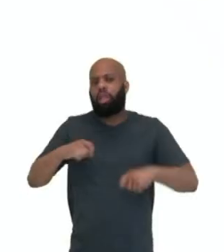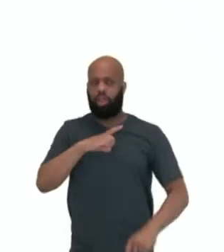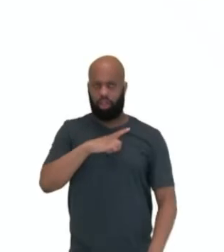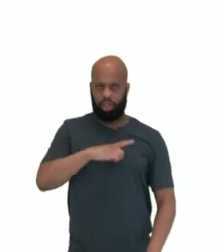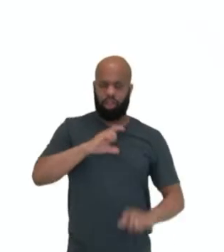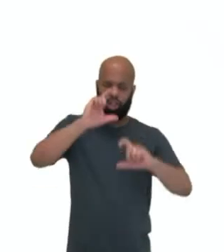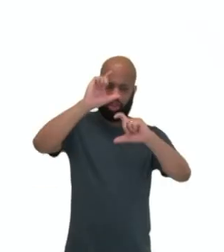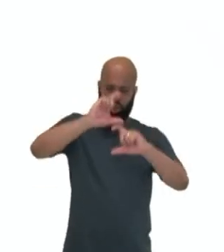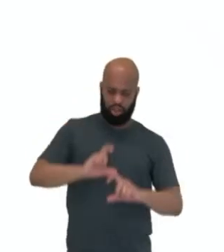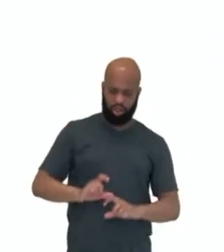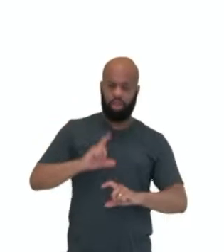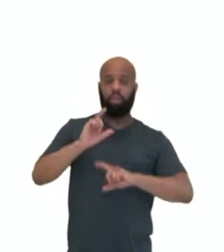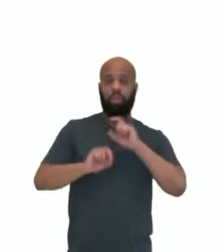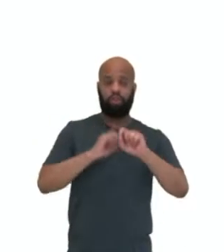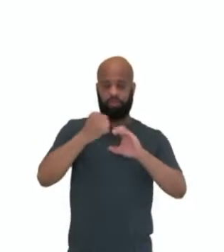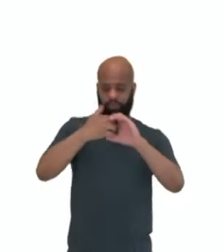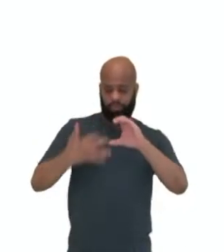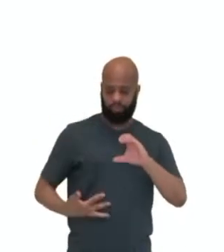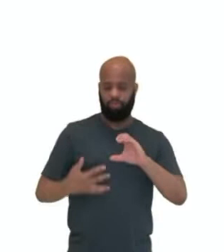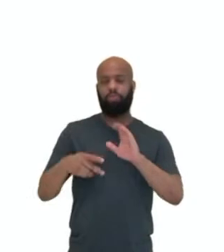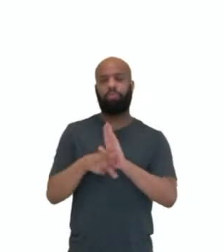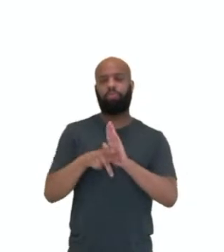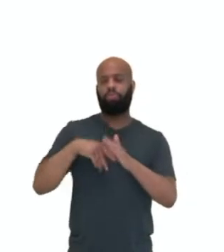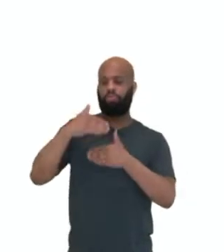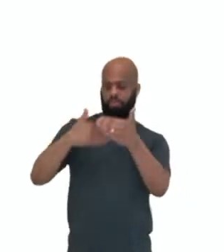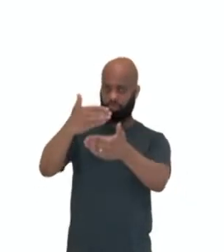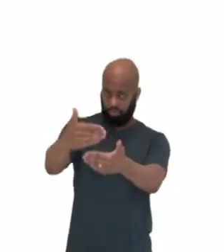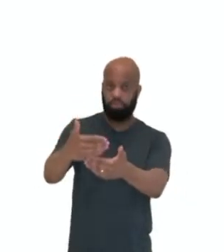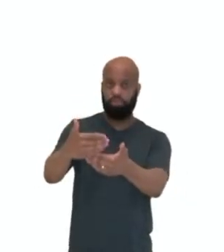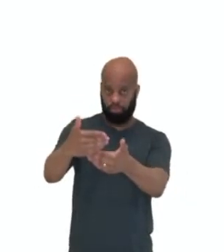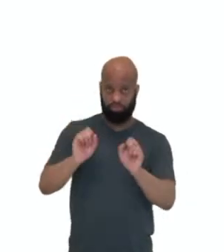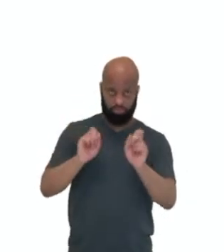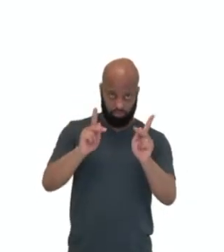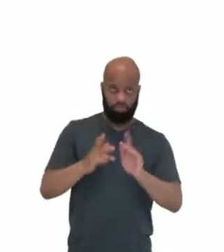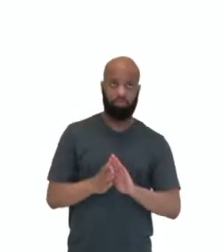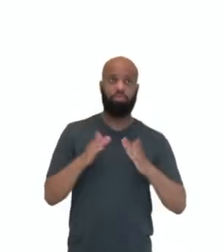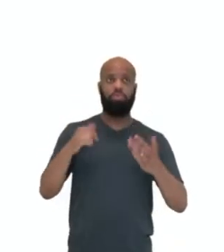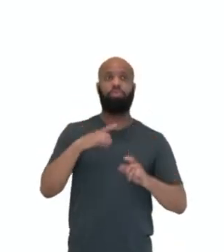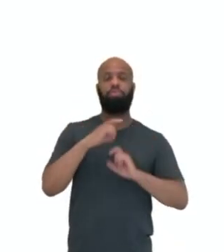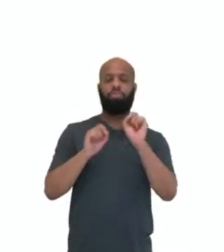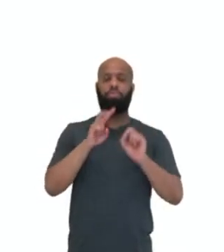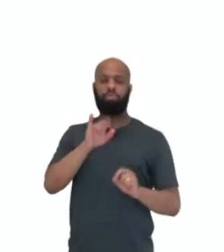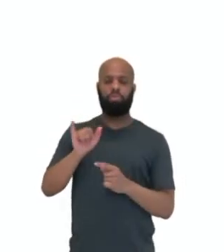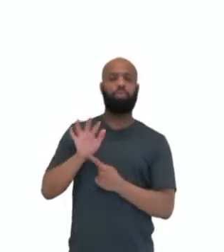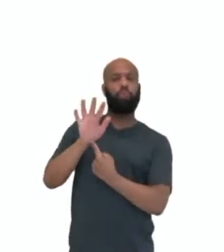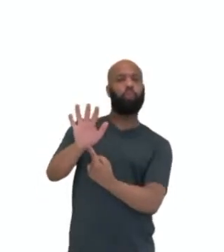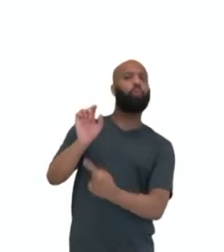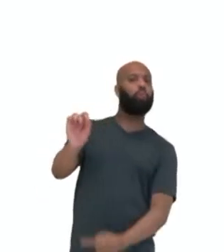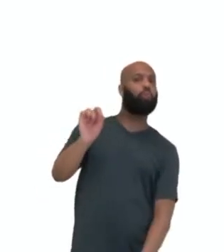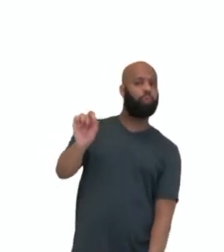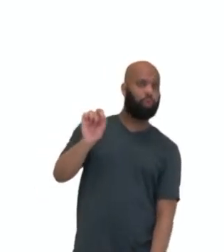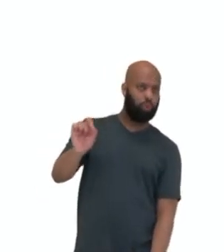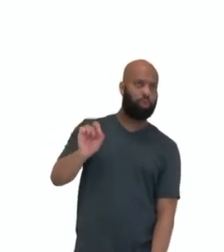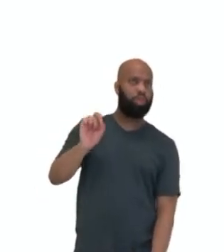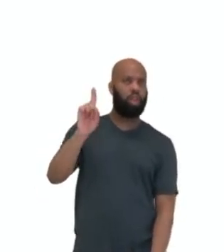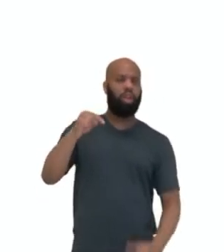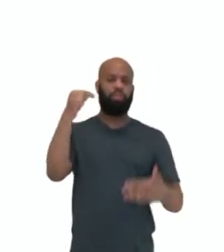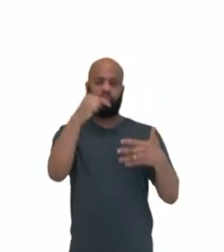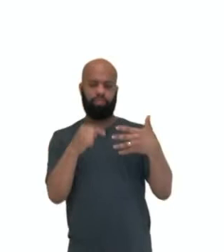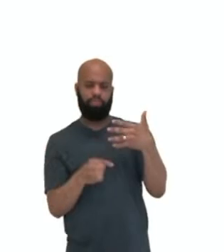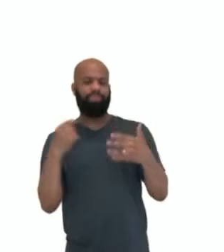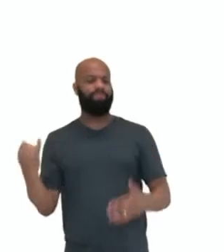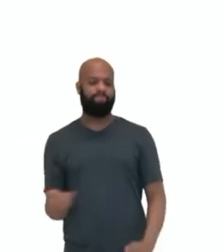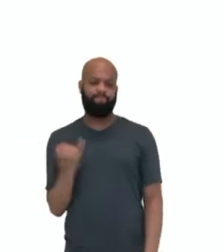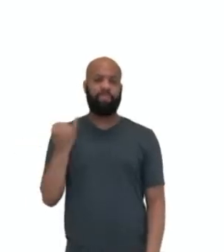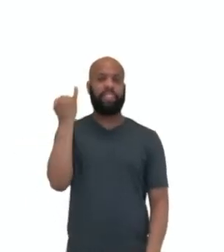da reportagem caracteriza-se pelo quê? Pelo desenvolvimento em si, apontando o quê? Os pontos